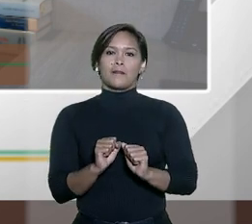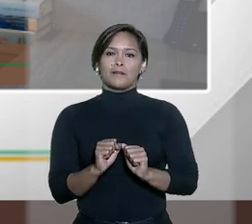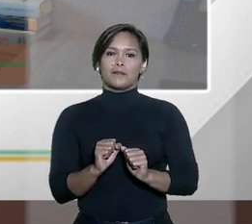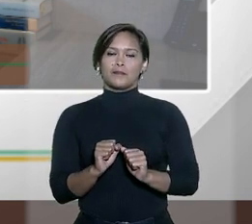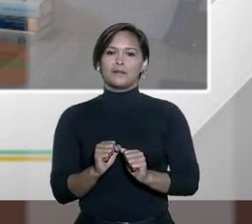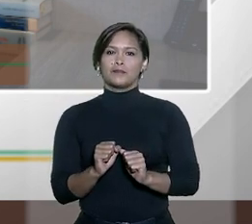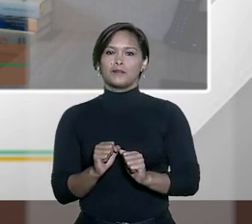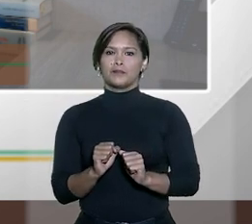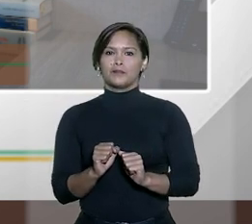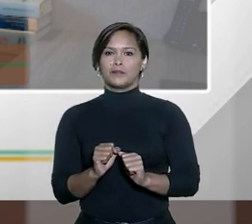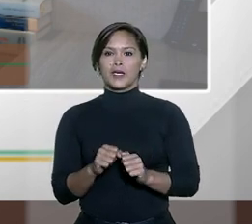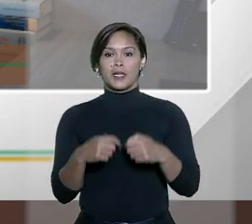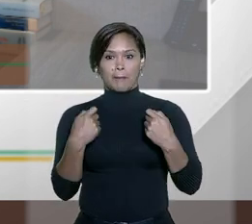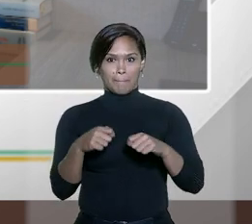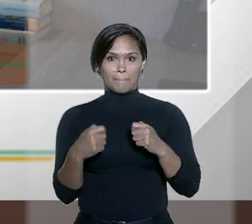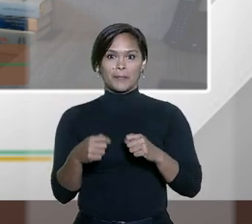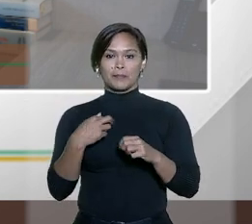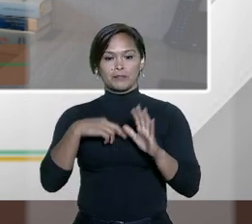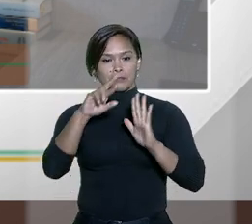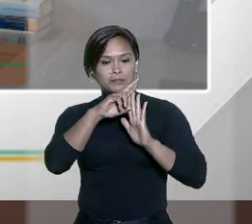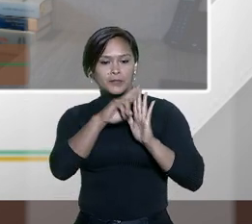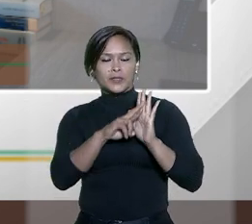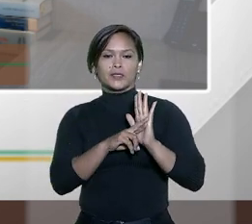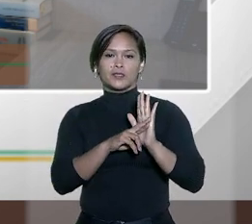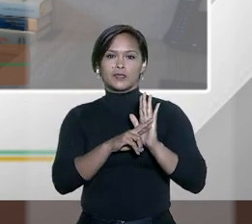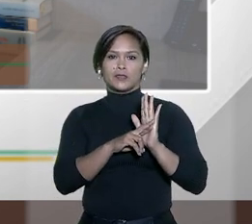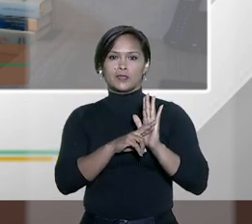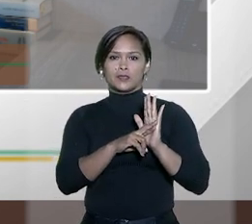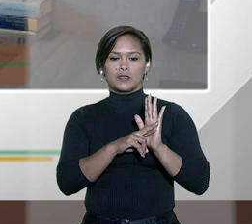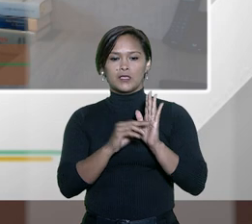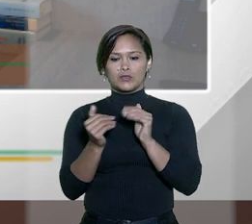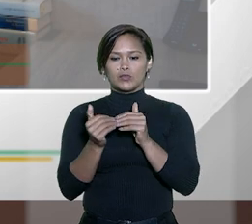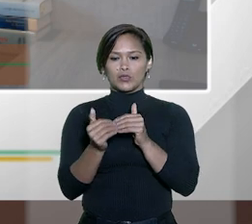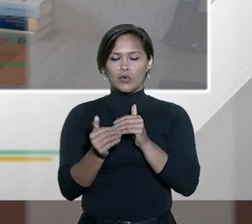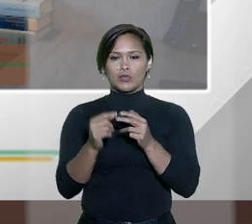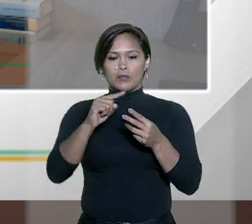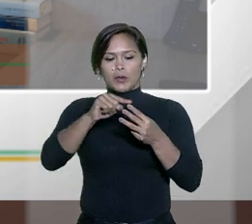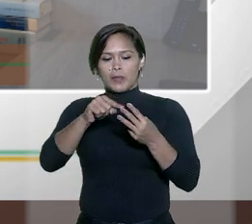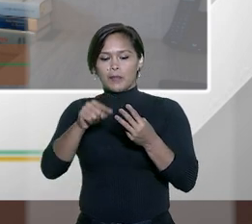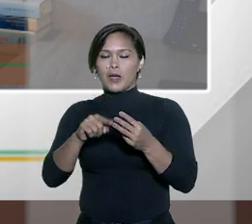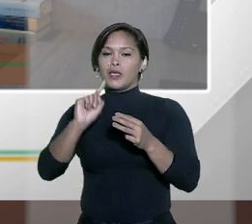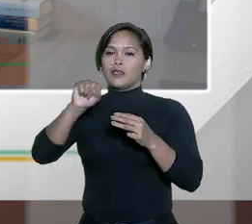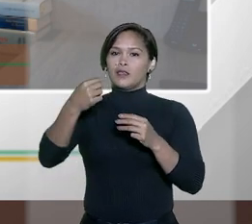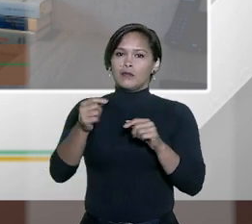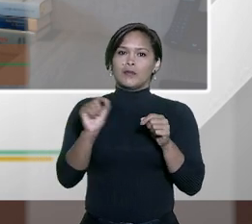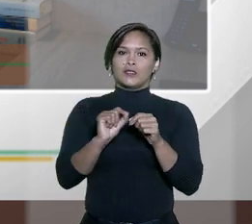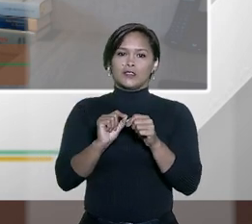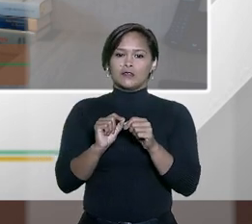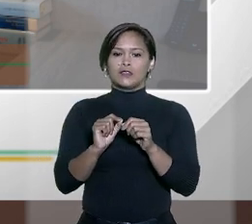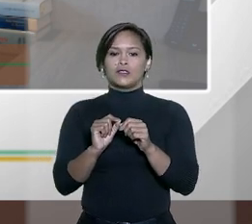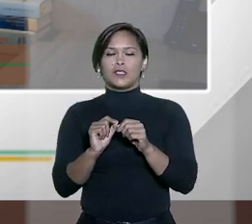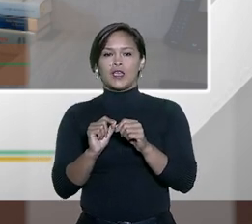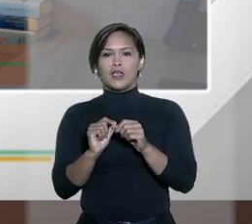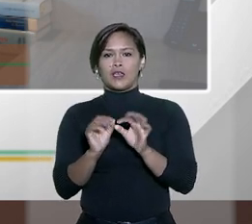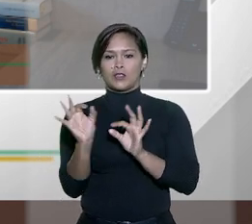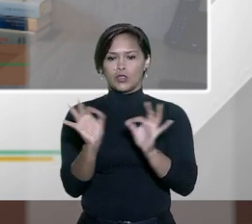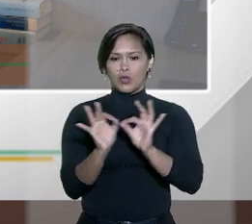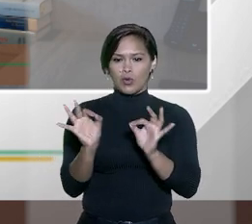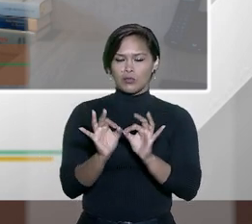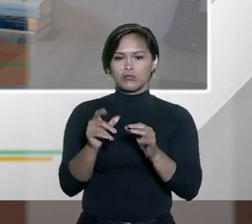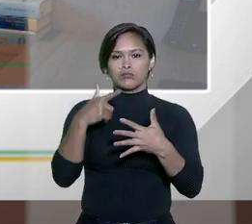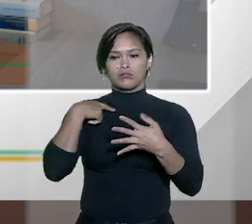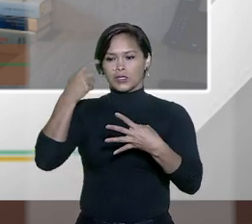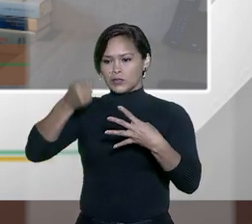então, ela deve respeitar esses procedimentos e, depois que fizer a habilitação perante